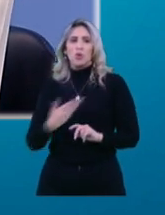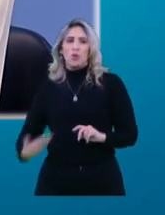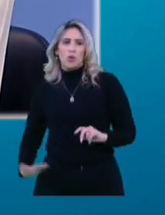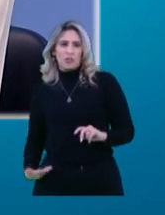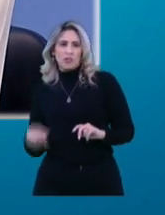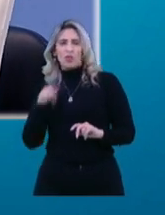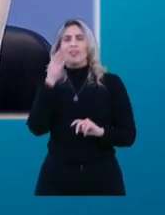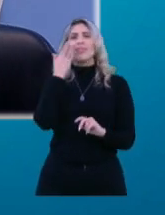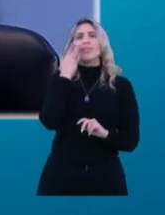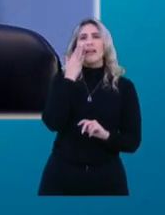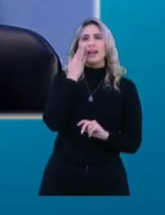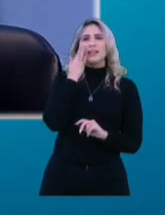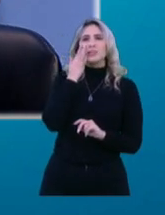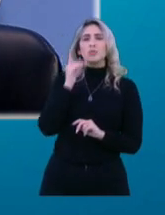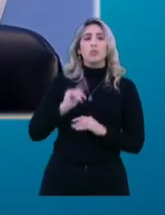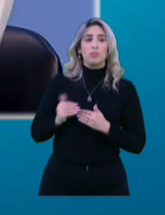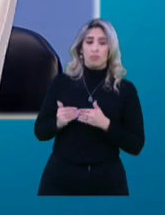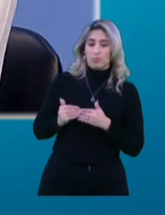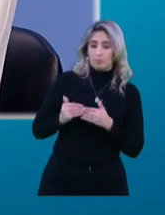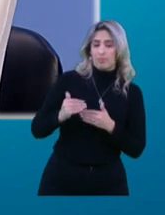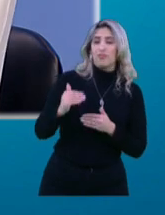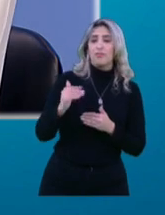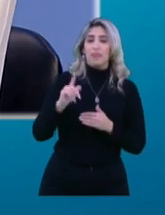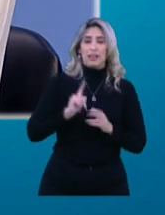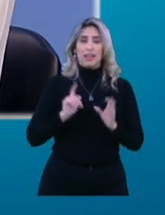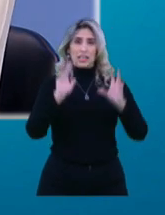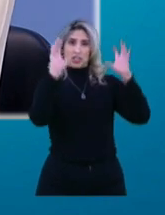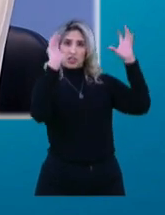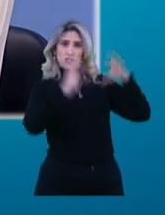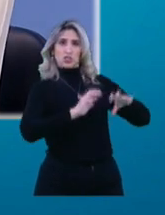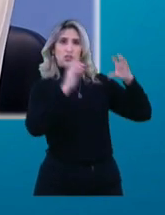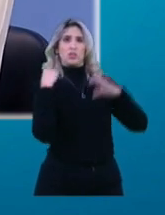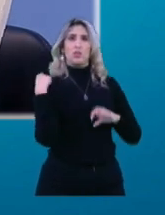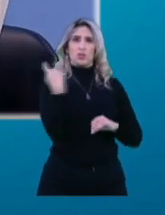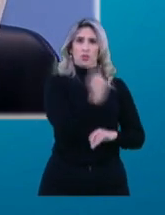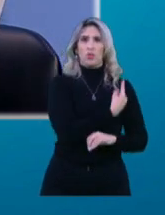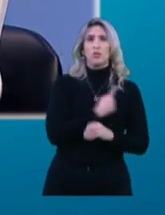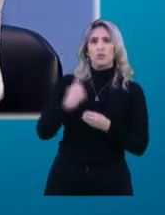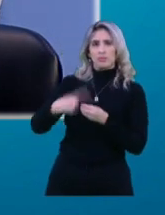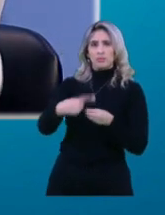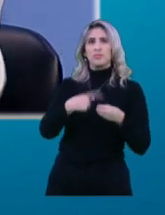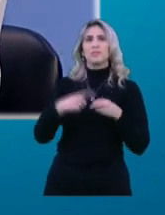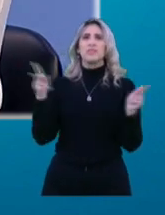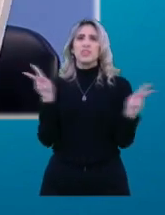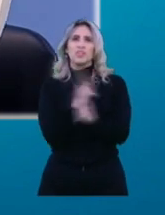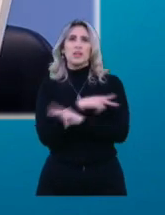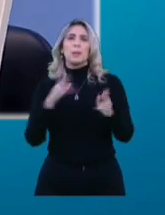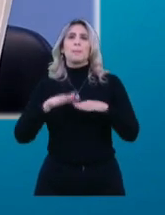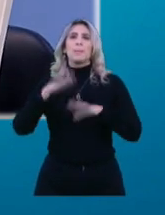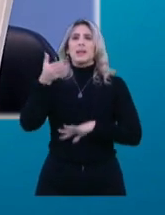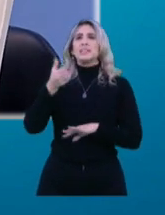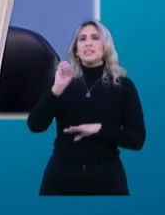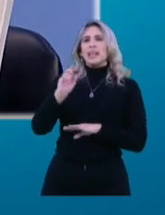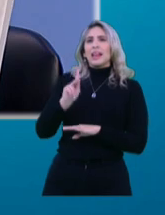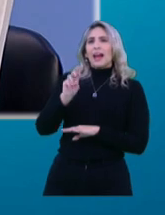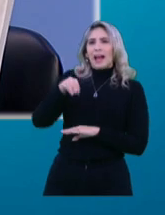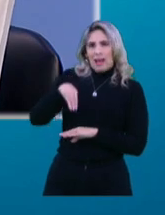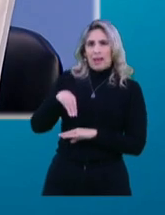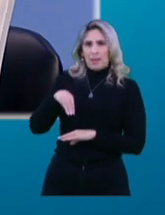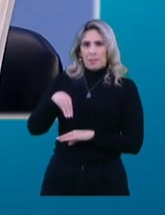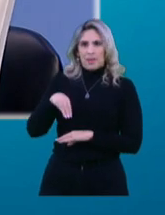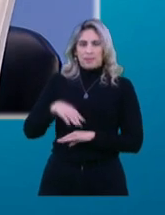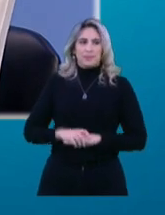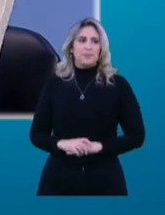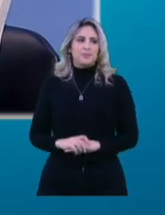Tarcísio de Freitas, porque está prevista uma tempestade para a nossa cidade, aí, com ventos de mais de 60 km por